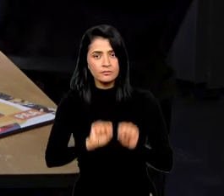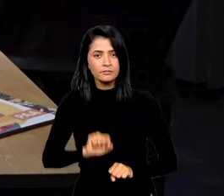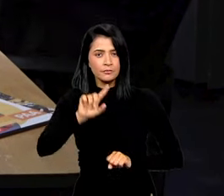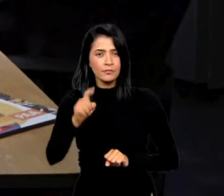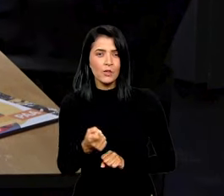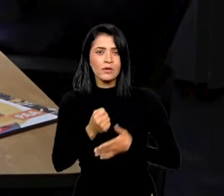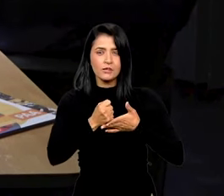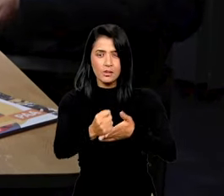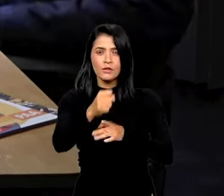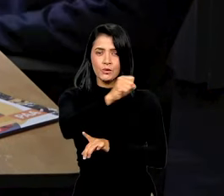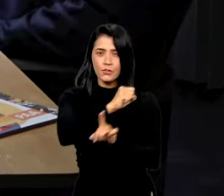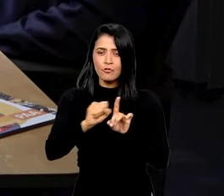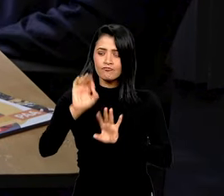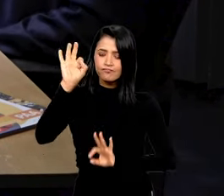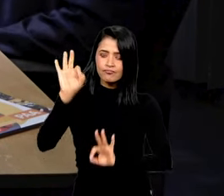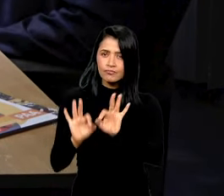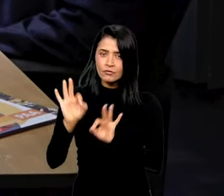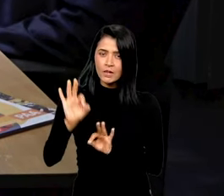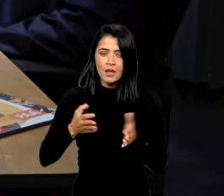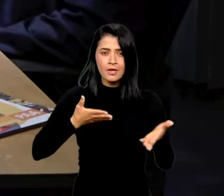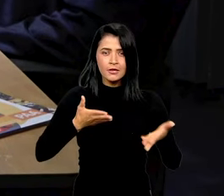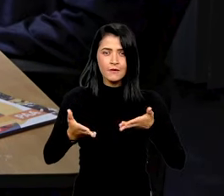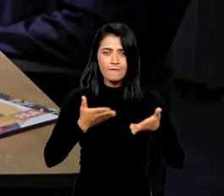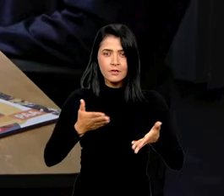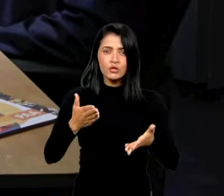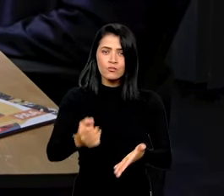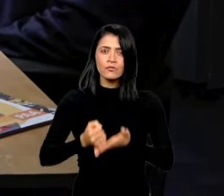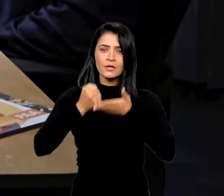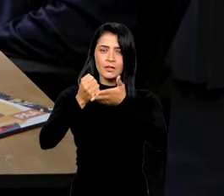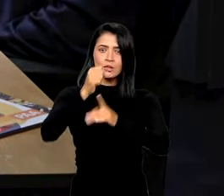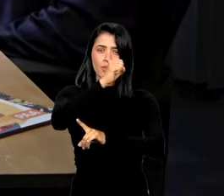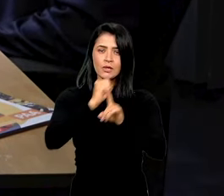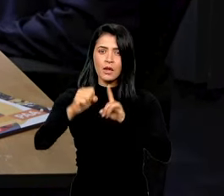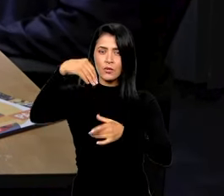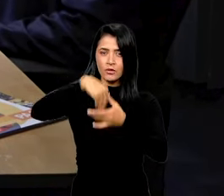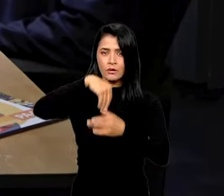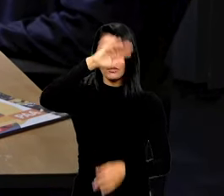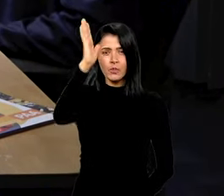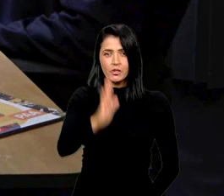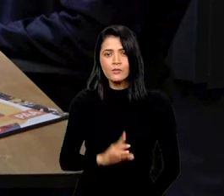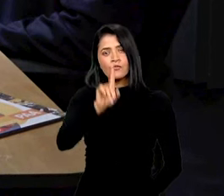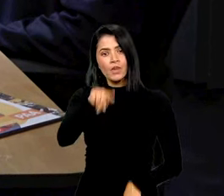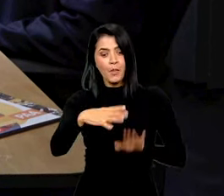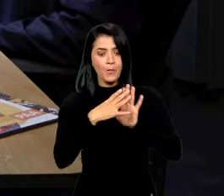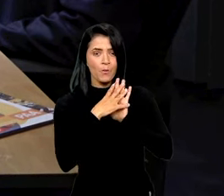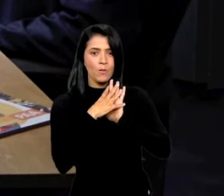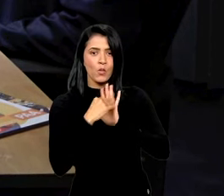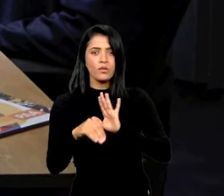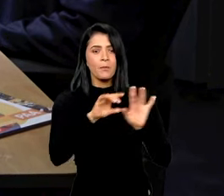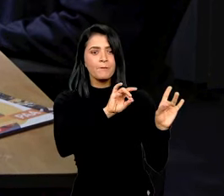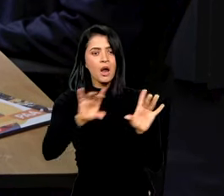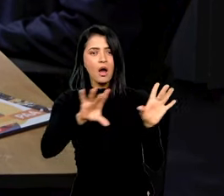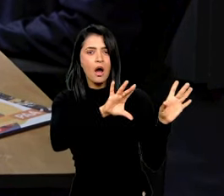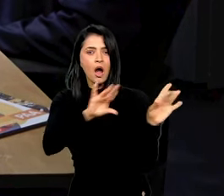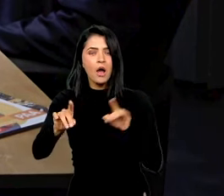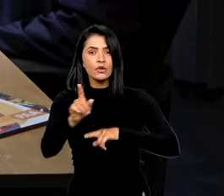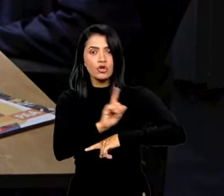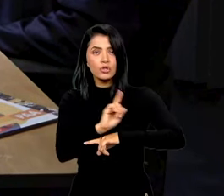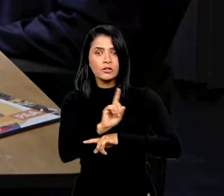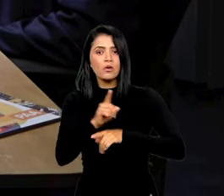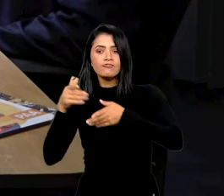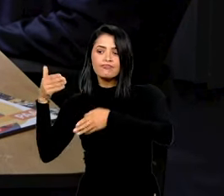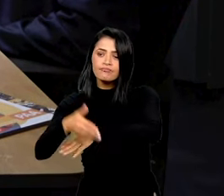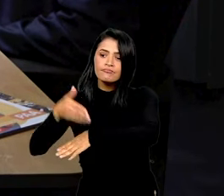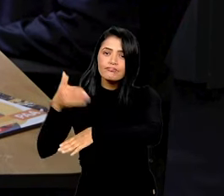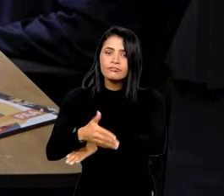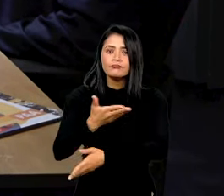os serviços de assistência social no Brasil. Ele é um modelo compartilhado de gestão participativa entre os